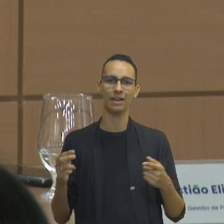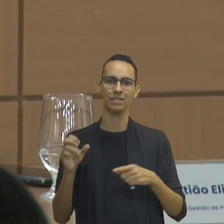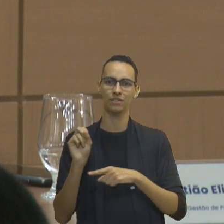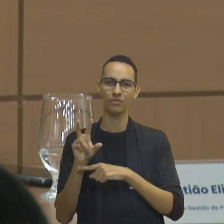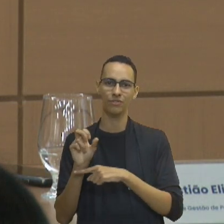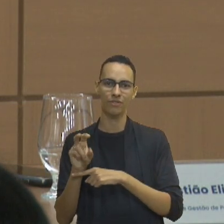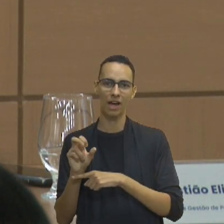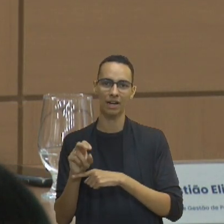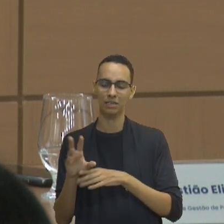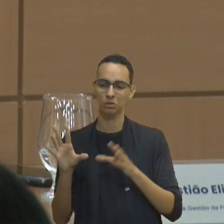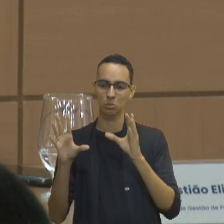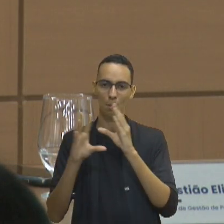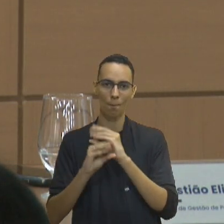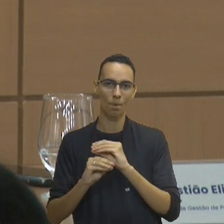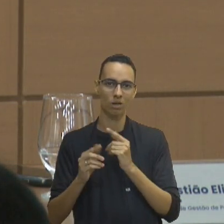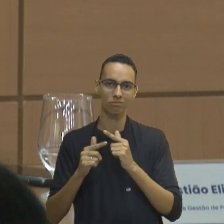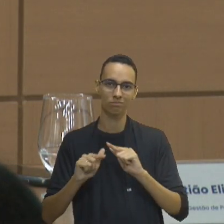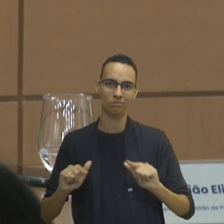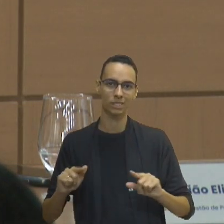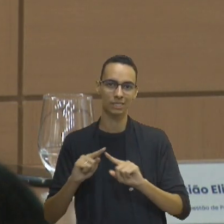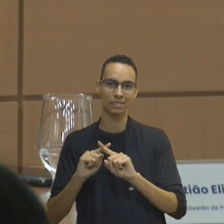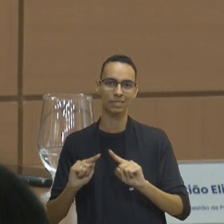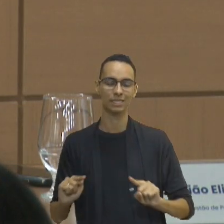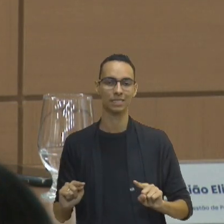exemplo, de técnicos administrativos, ela é composta